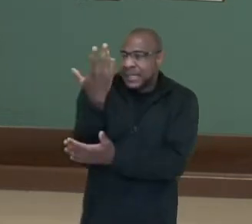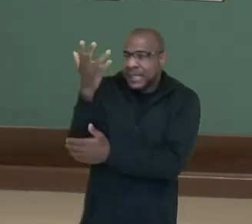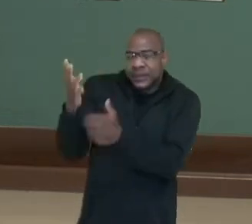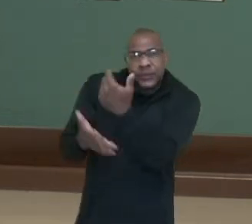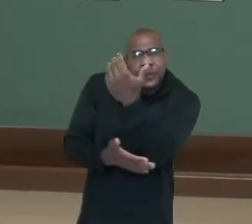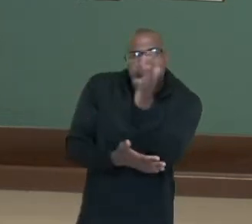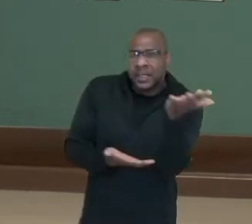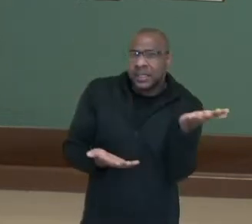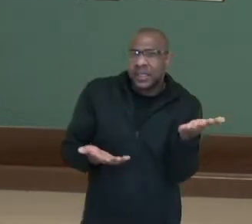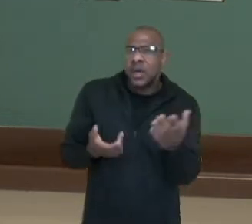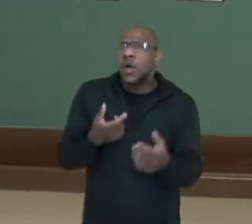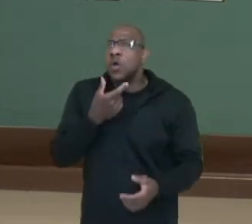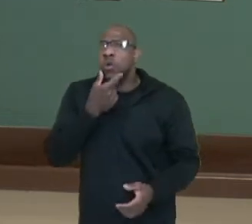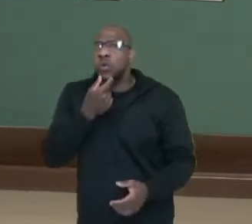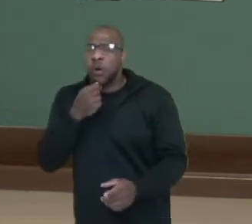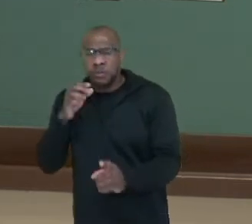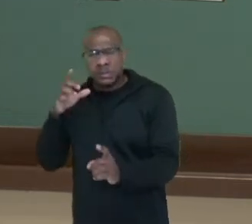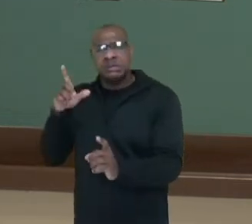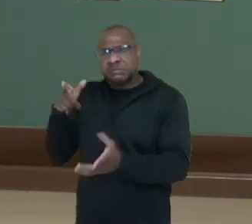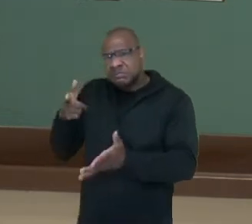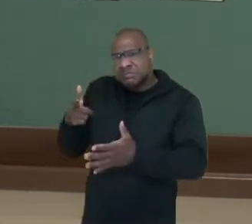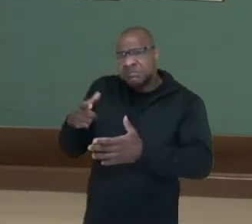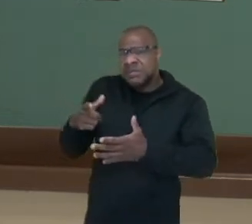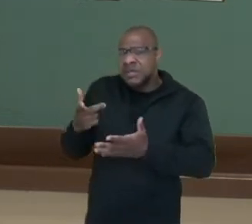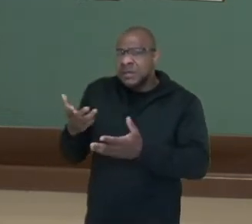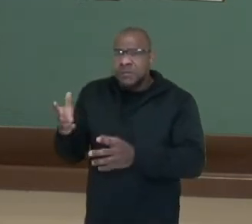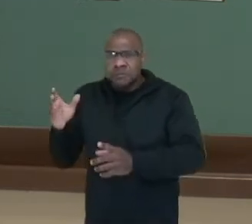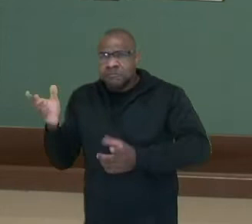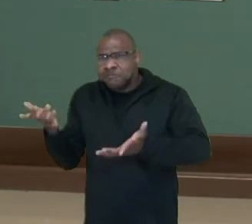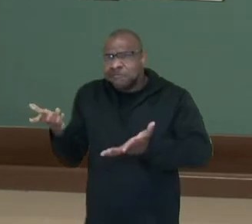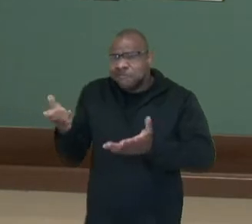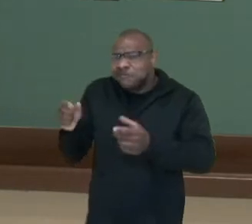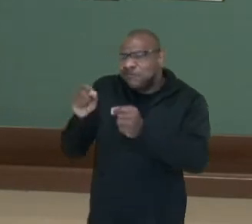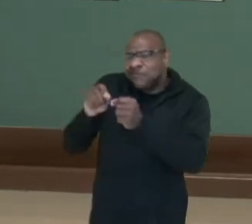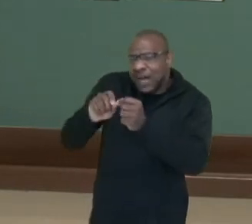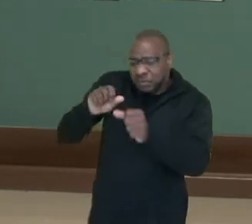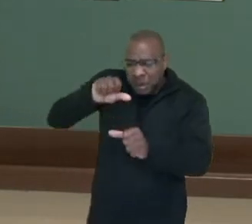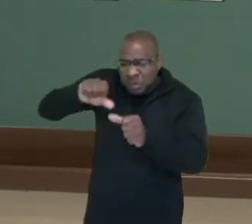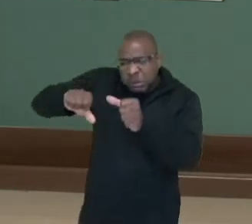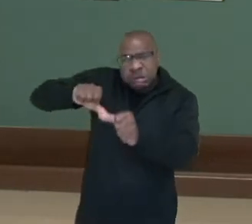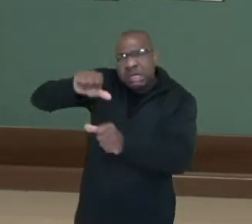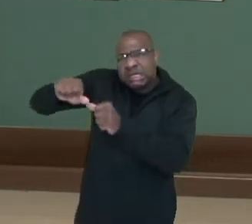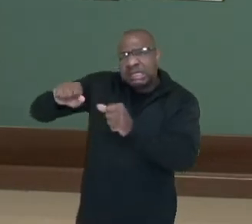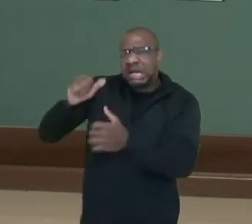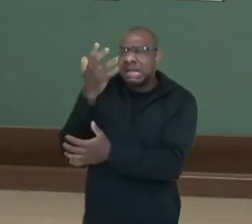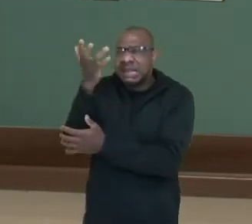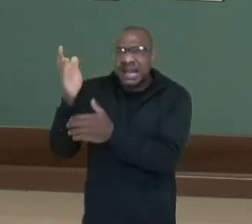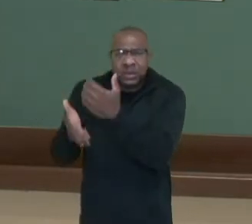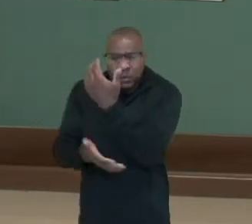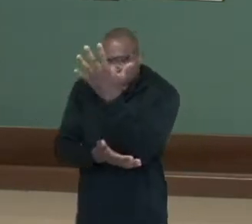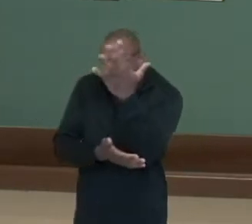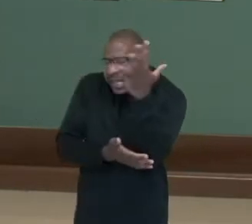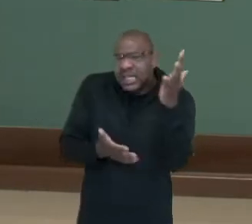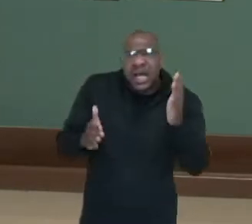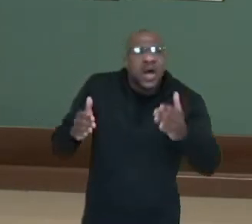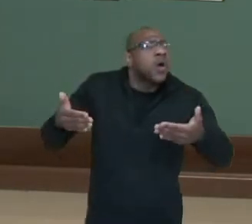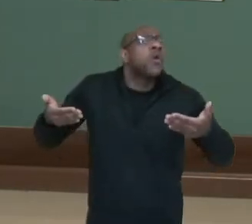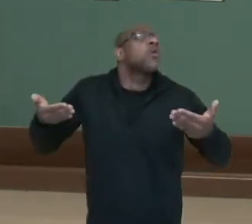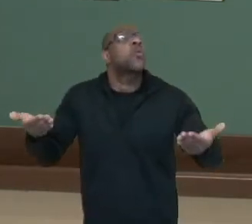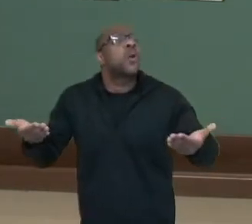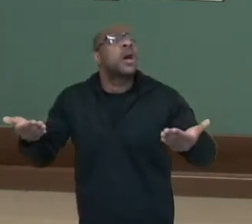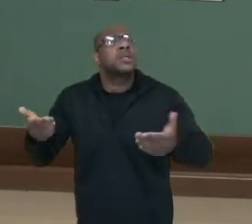homem interfere na natureza, quando ele provoca alguma alteração ali na natureza, quais são